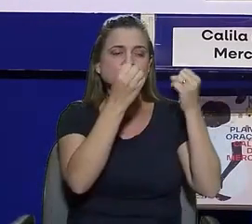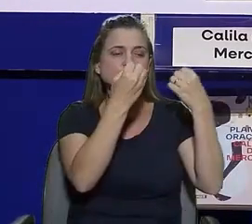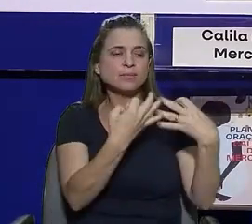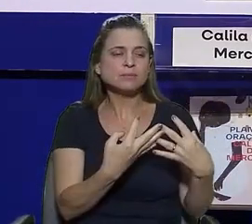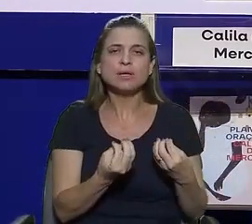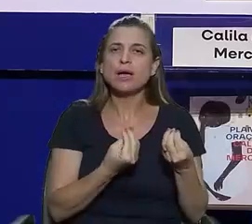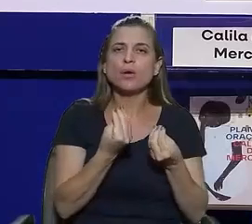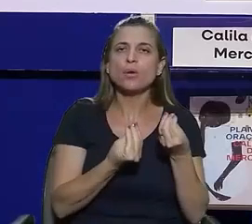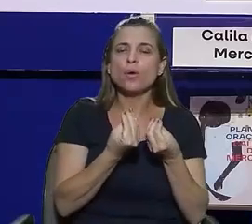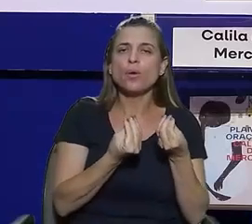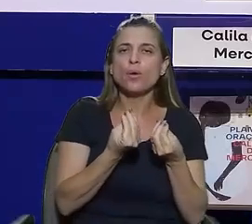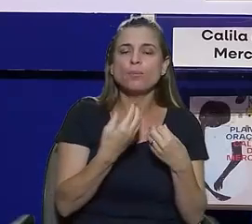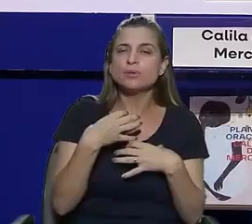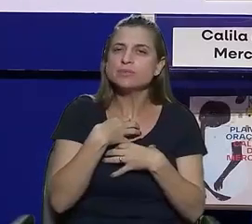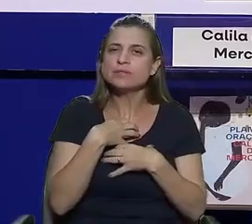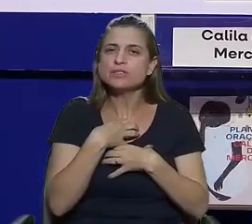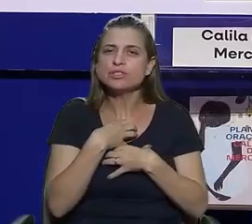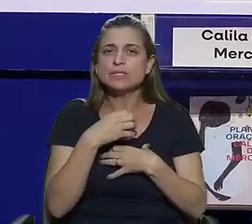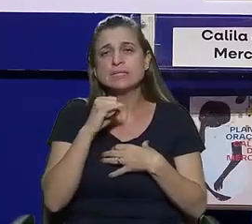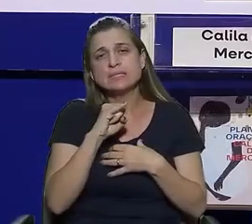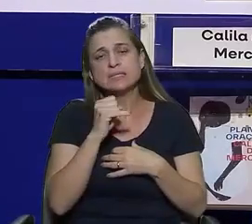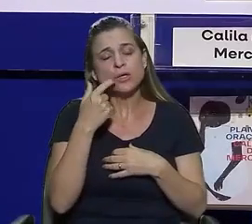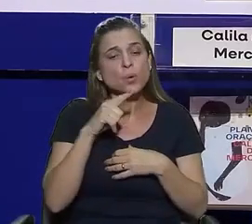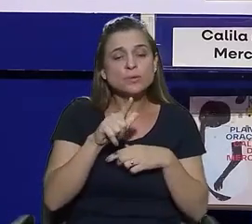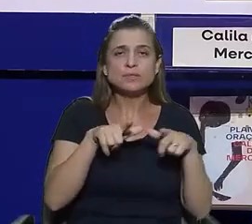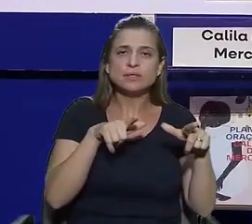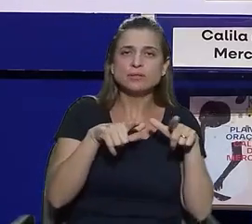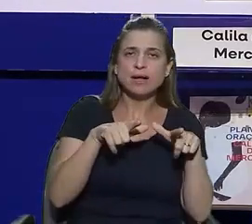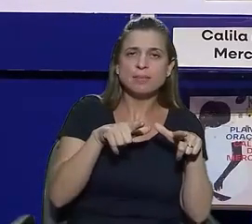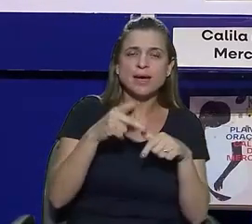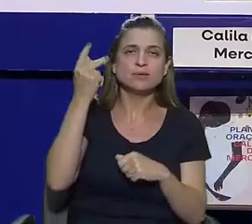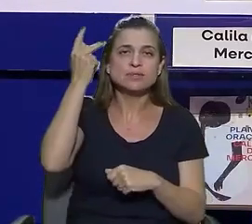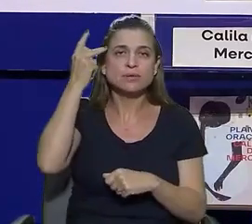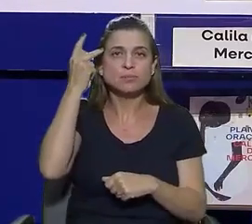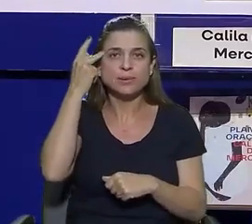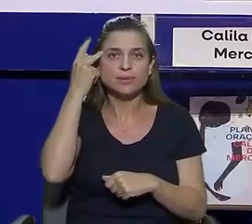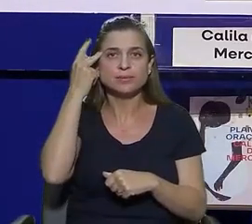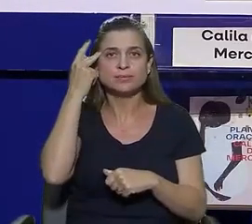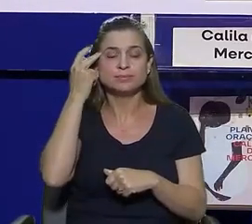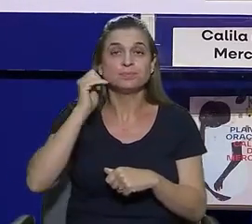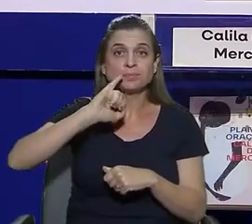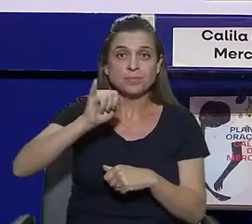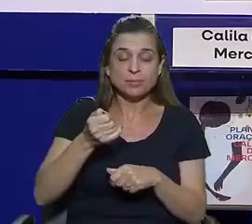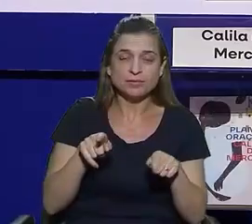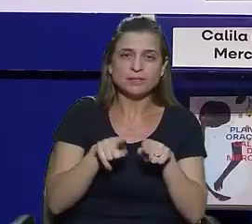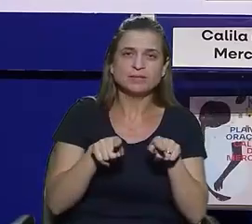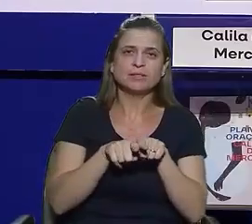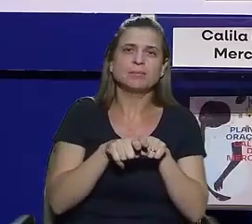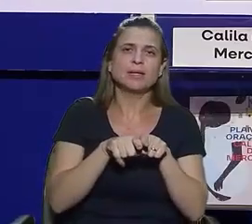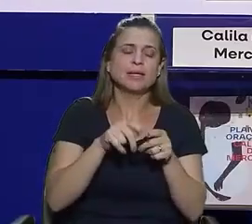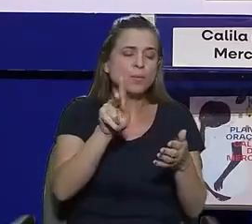estava, se havia encontrado um emprego em São Paulo, e aproveitava para citar, entre as linhas,